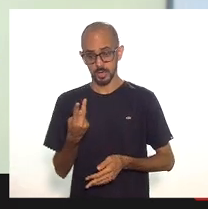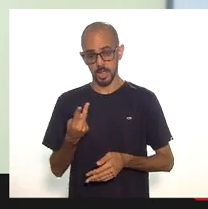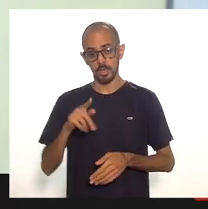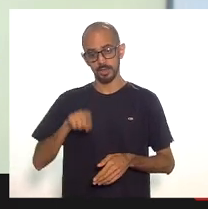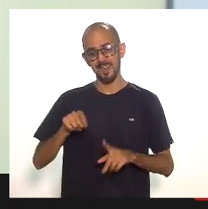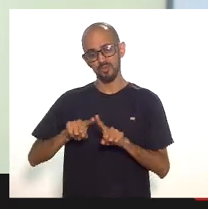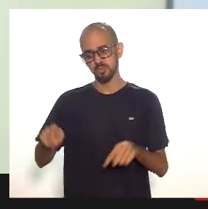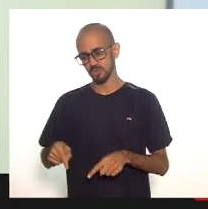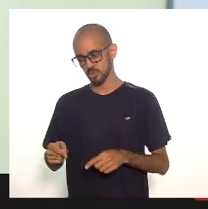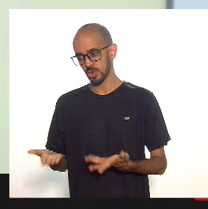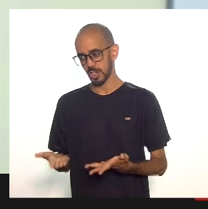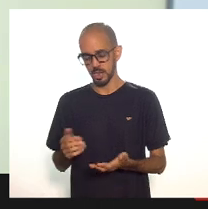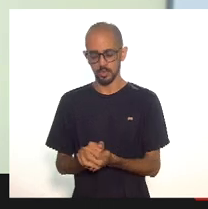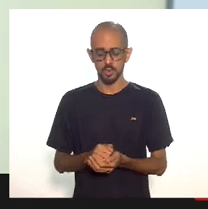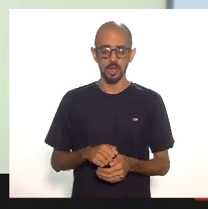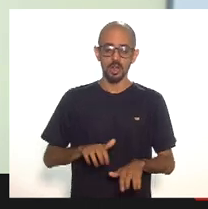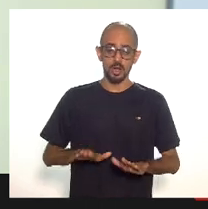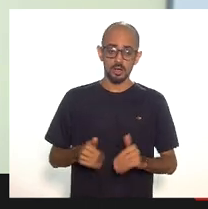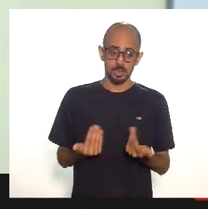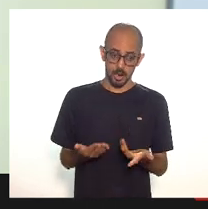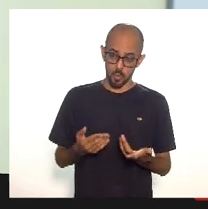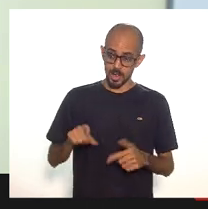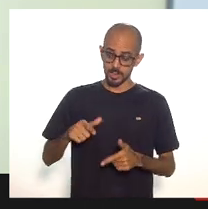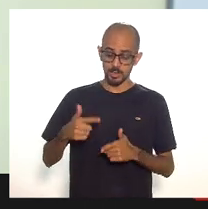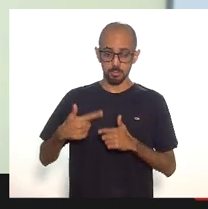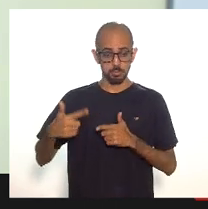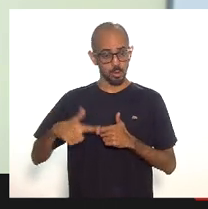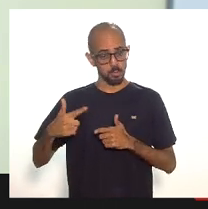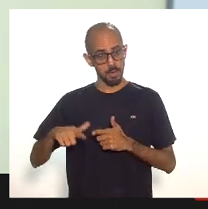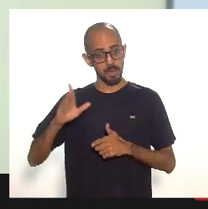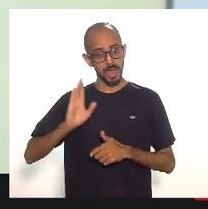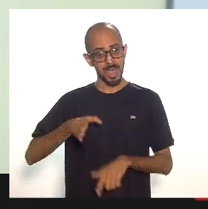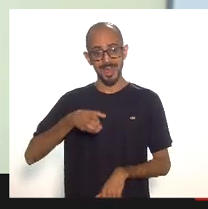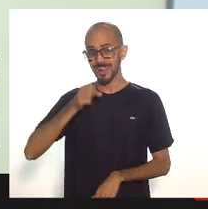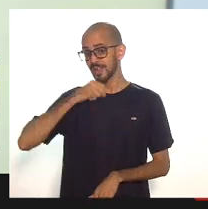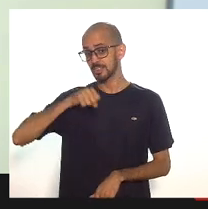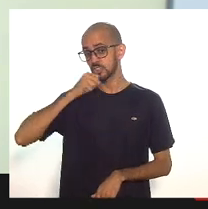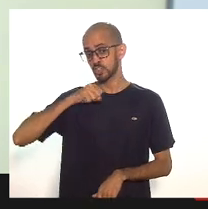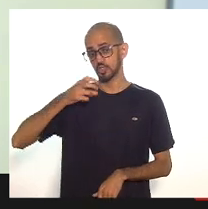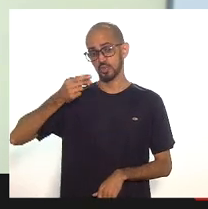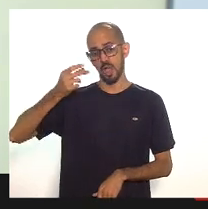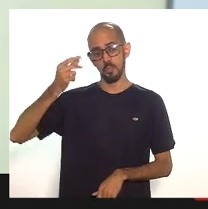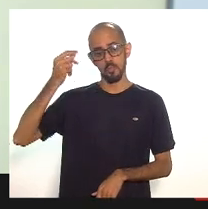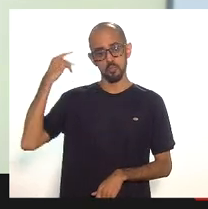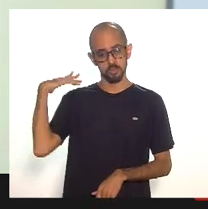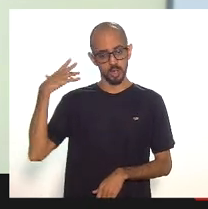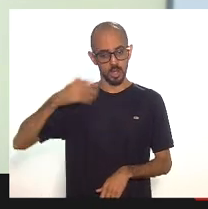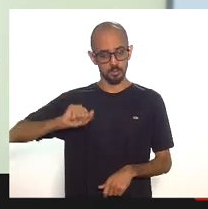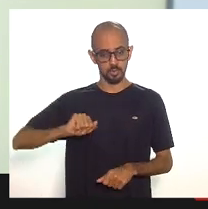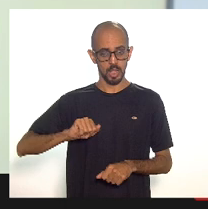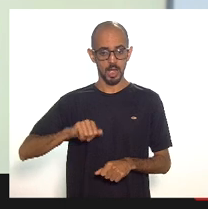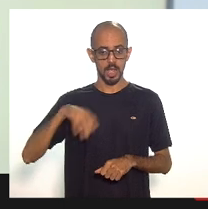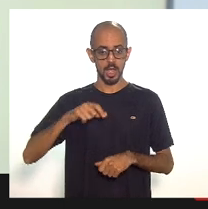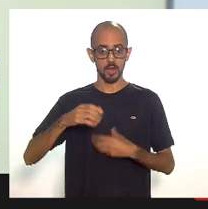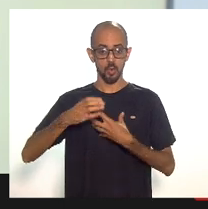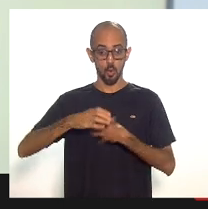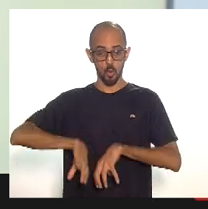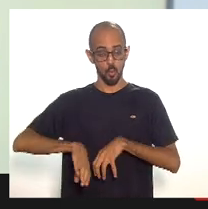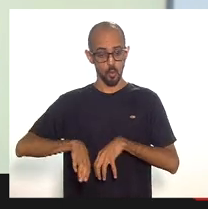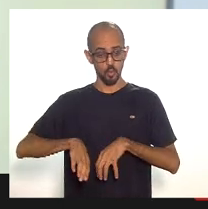rede. Essa deficiência, ela é antiga, ela não é nova. O último concurso